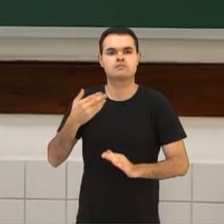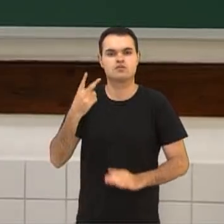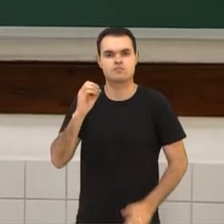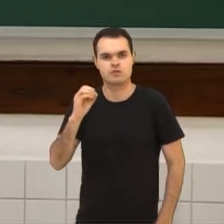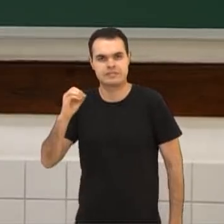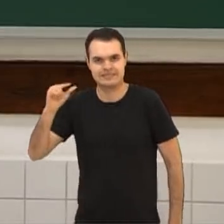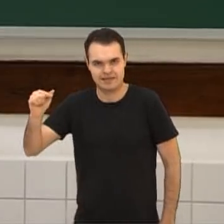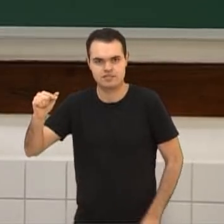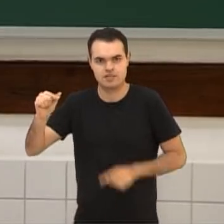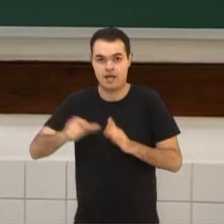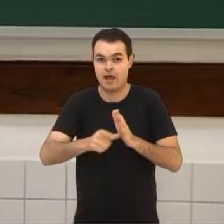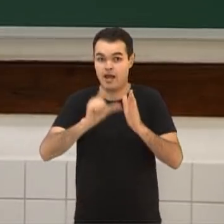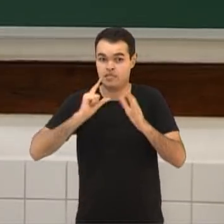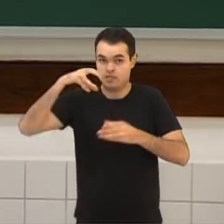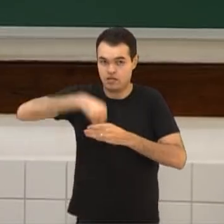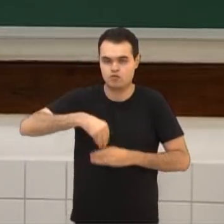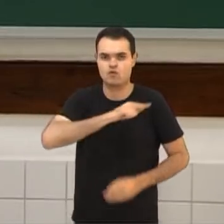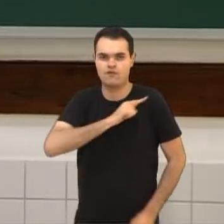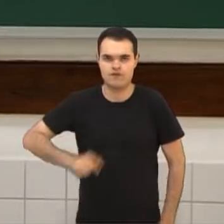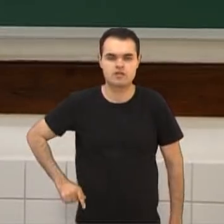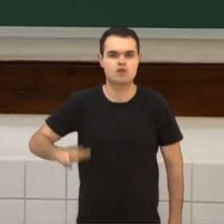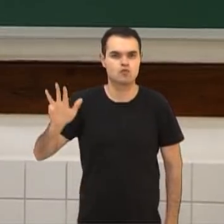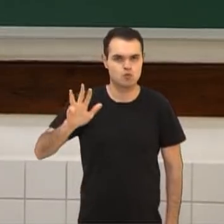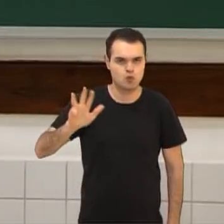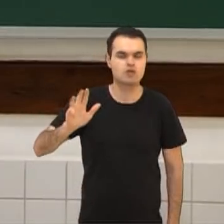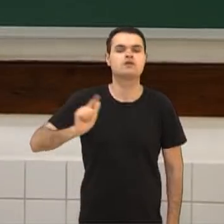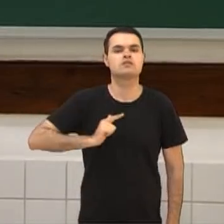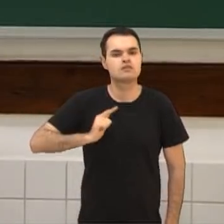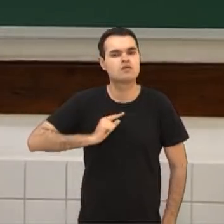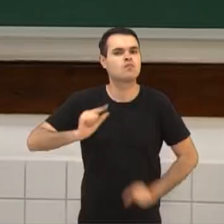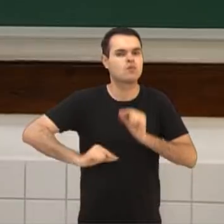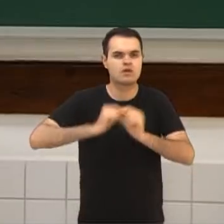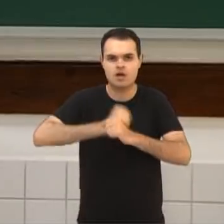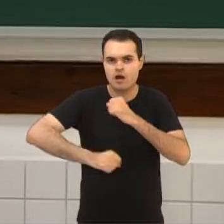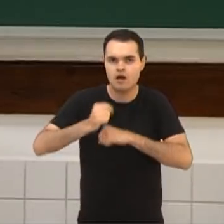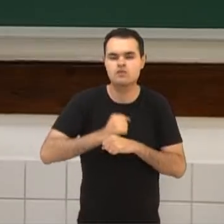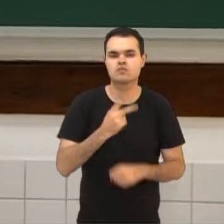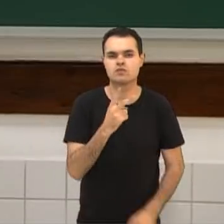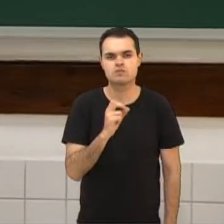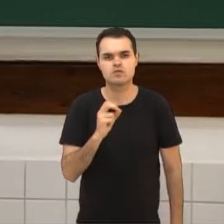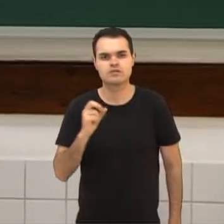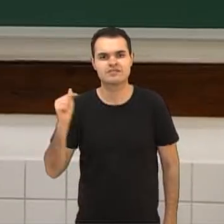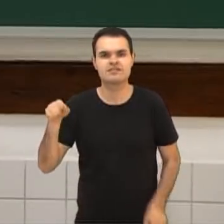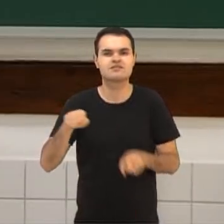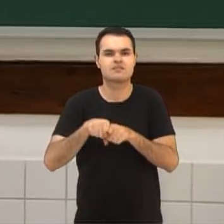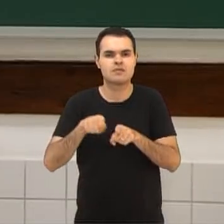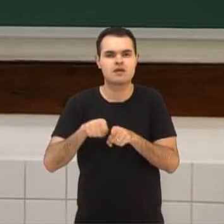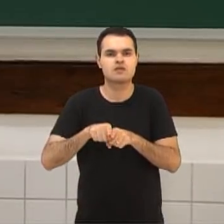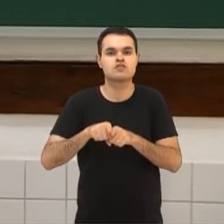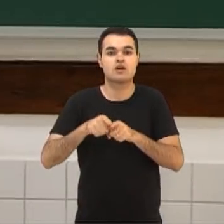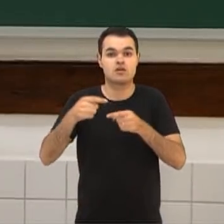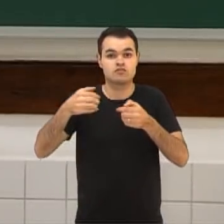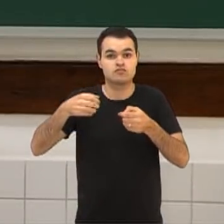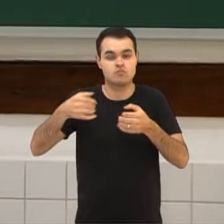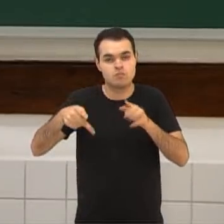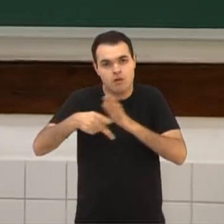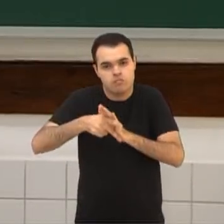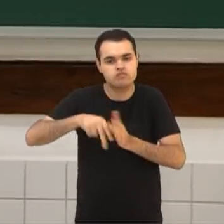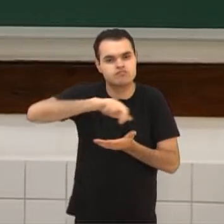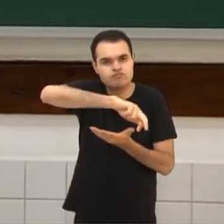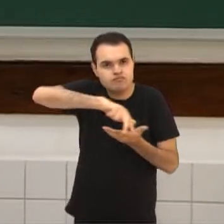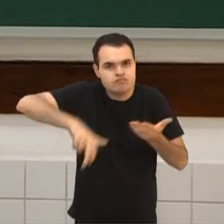antes desses eventos, dentro do governo Lula, no ano de 2007, o Brasil foi sede dos Jogos Pan-Americanos,